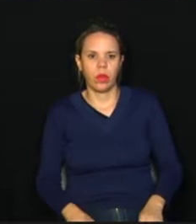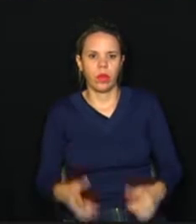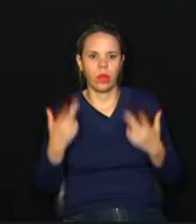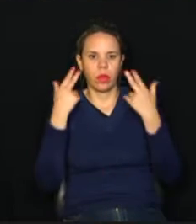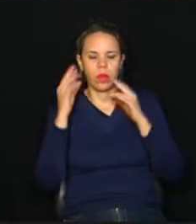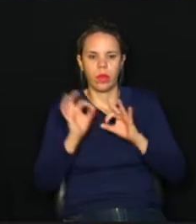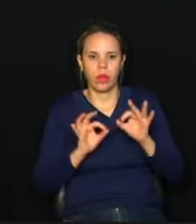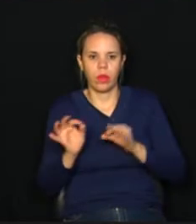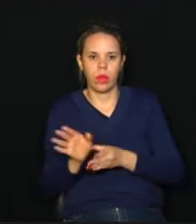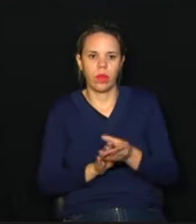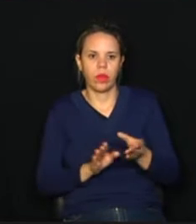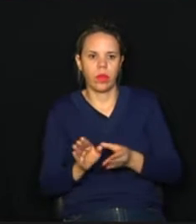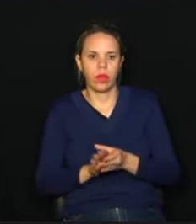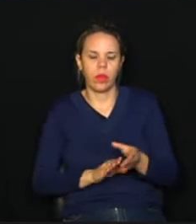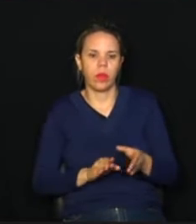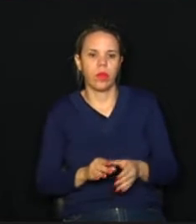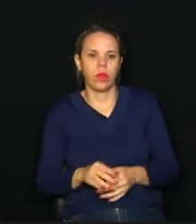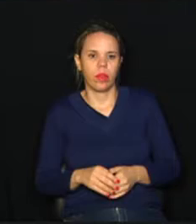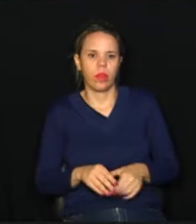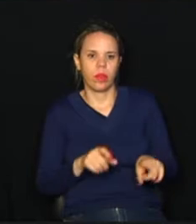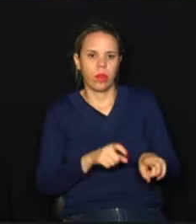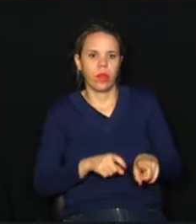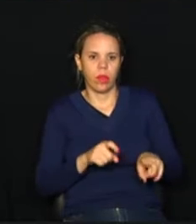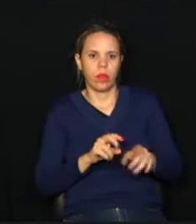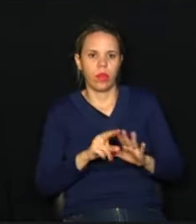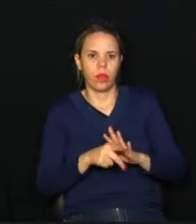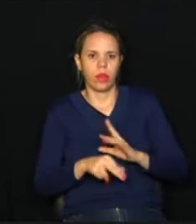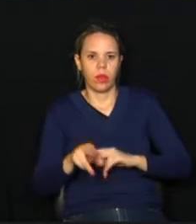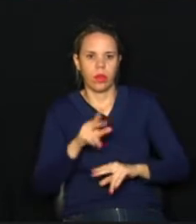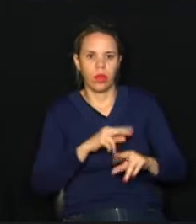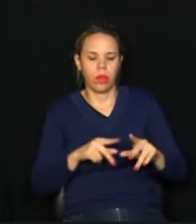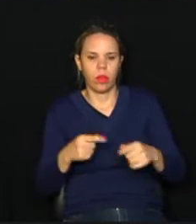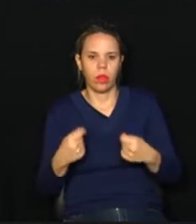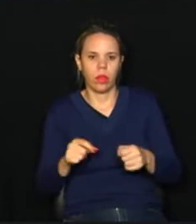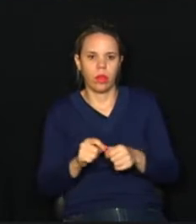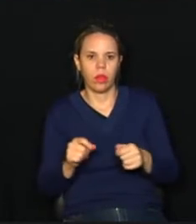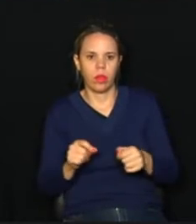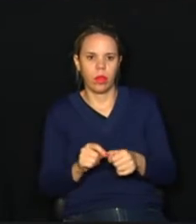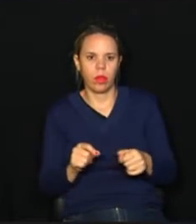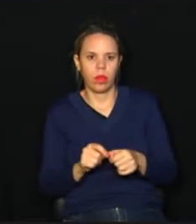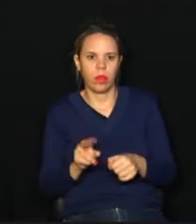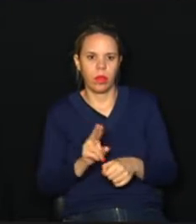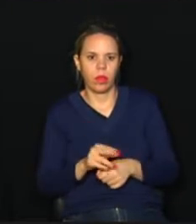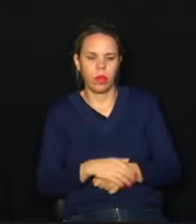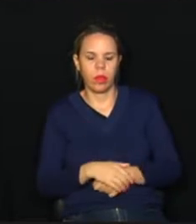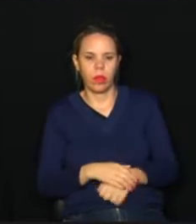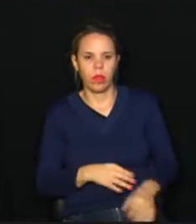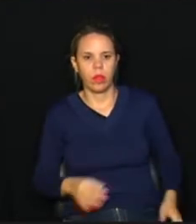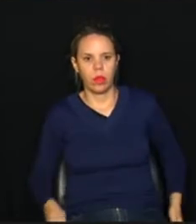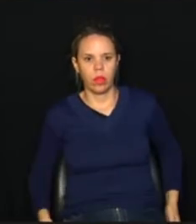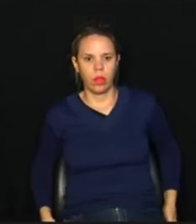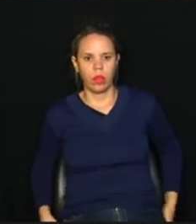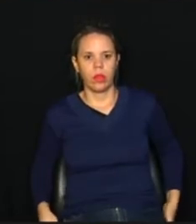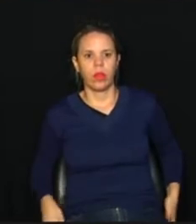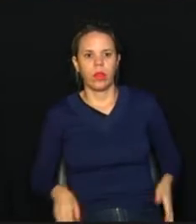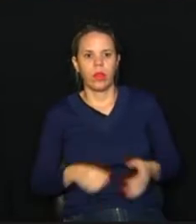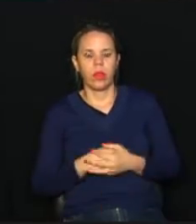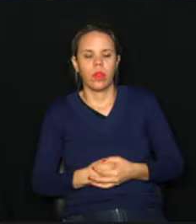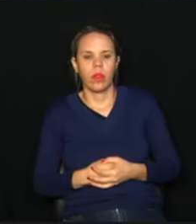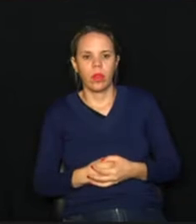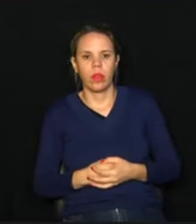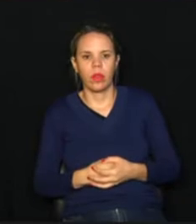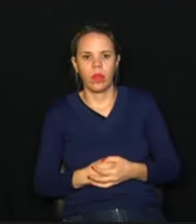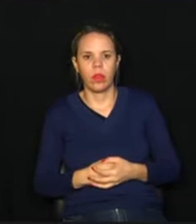a orientar os produtores quais variedades eles devem seguir e usar, né? Bem,